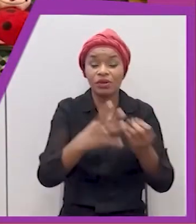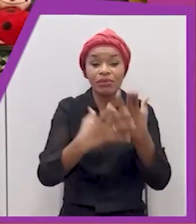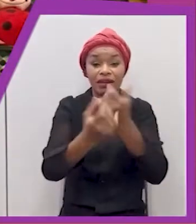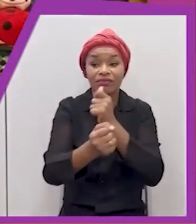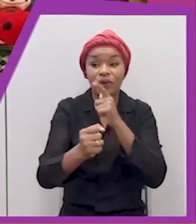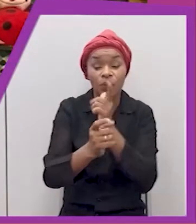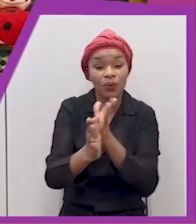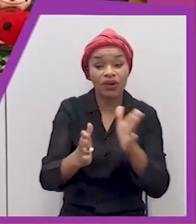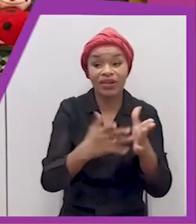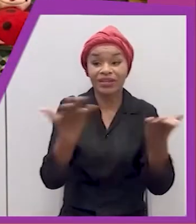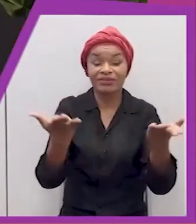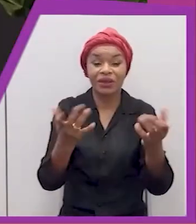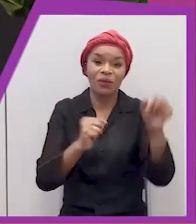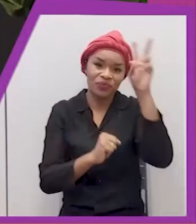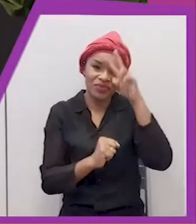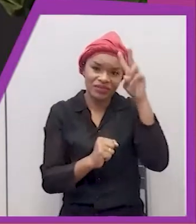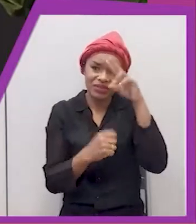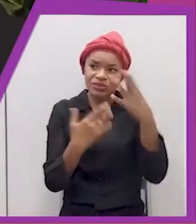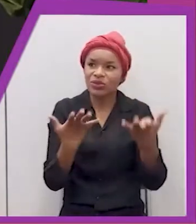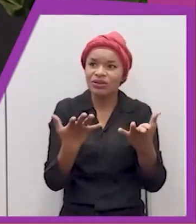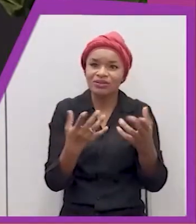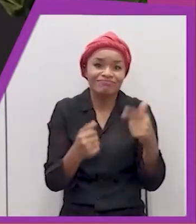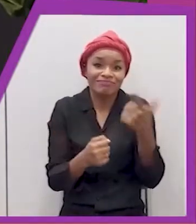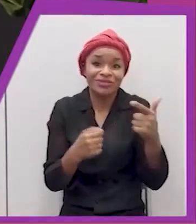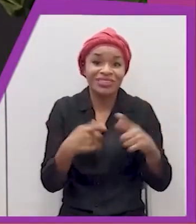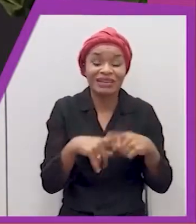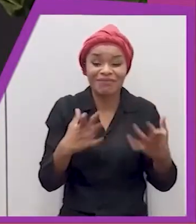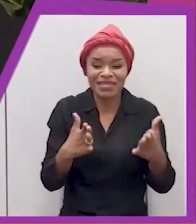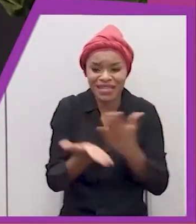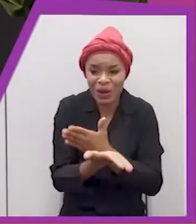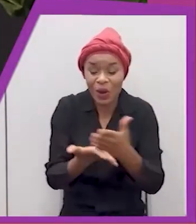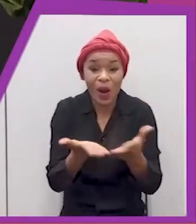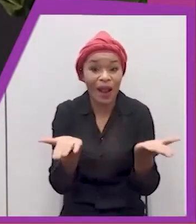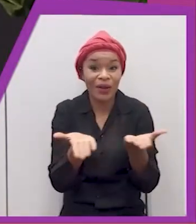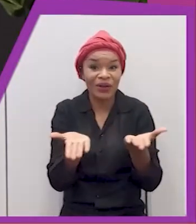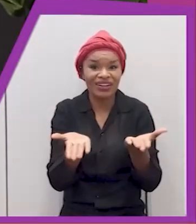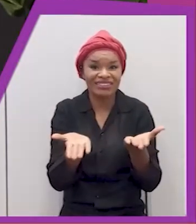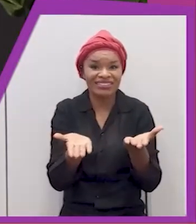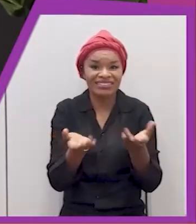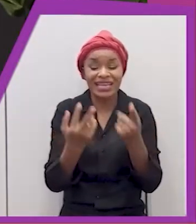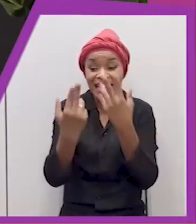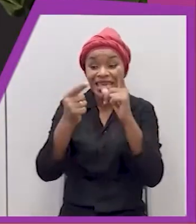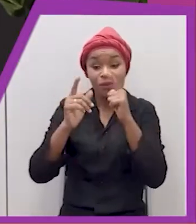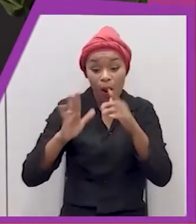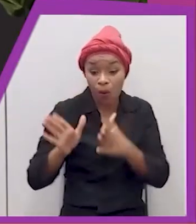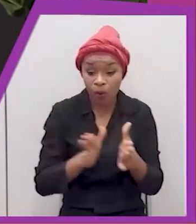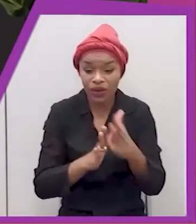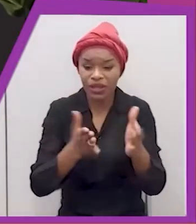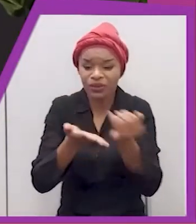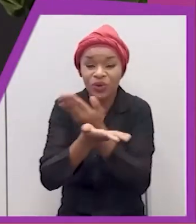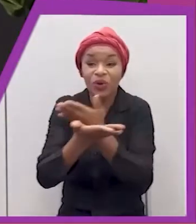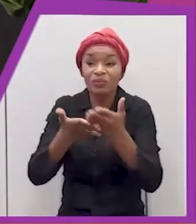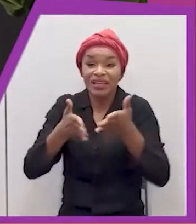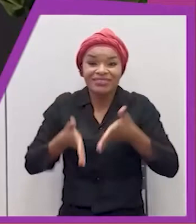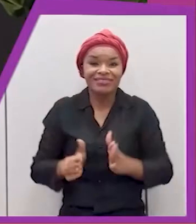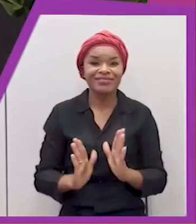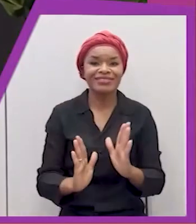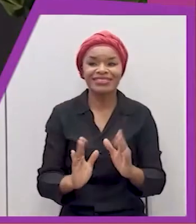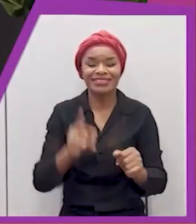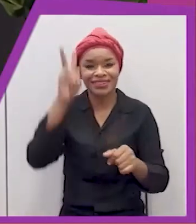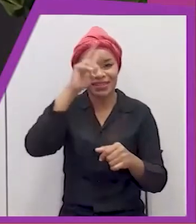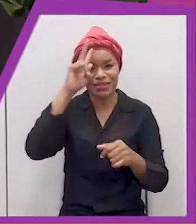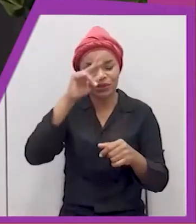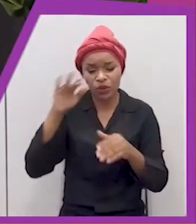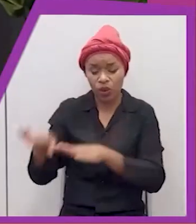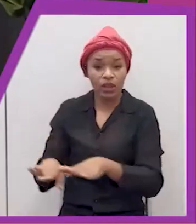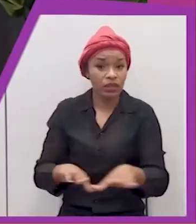uma história porque por exemplo eu falei de água pingando uma água pingava pingava pingava e corria corria corria